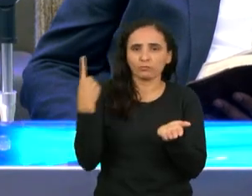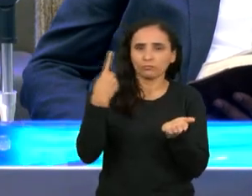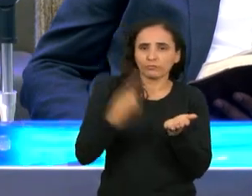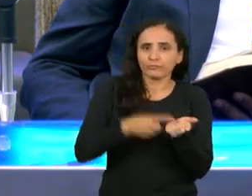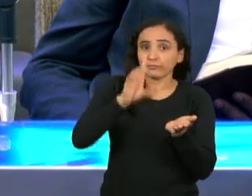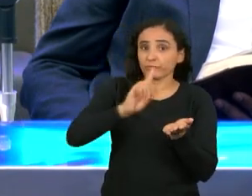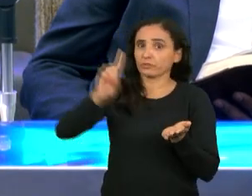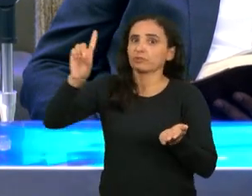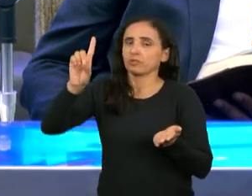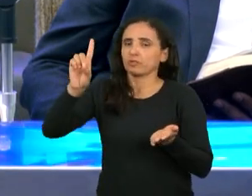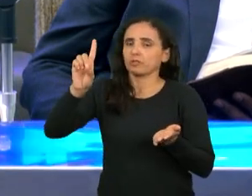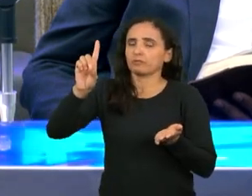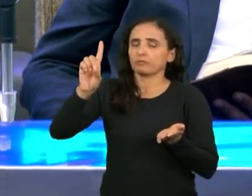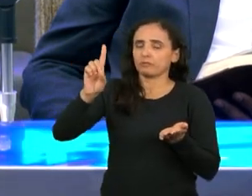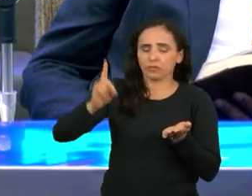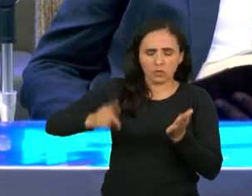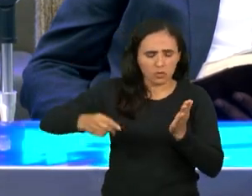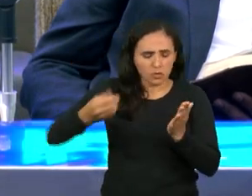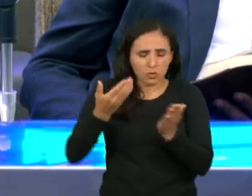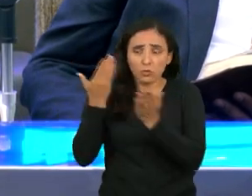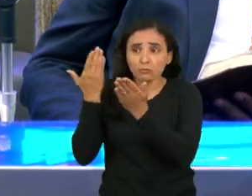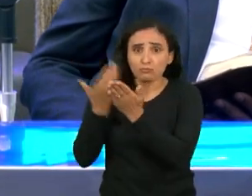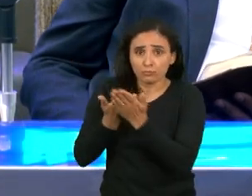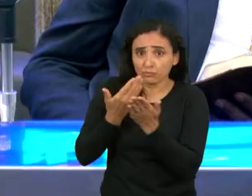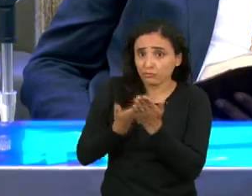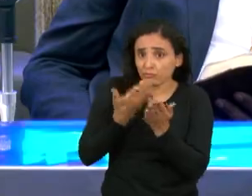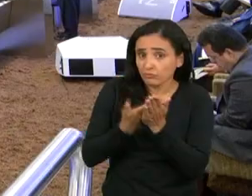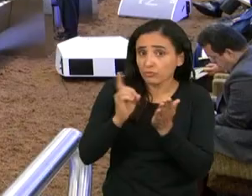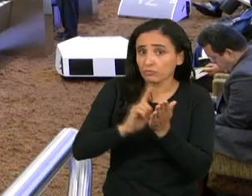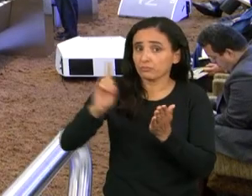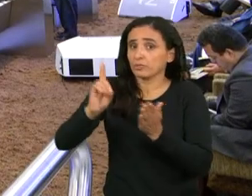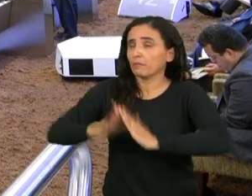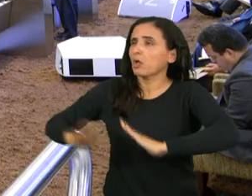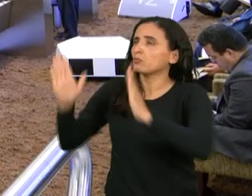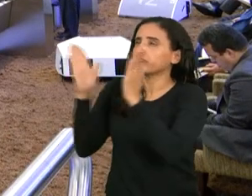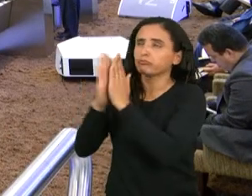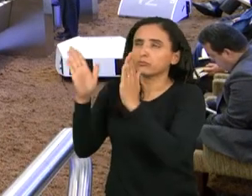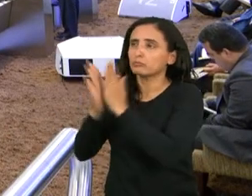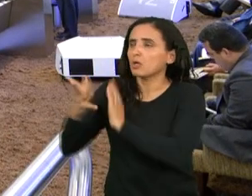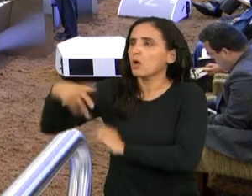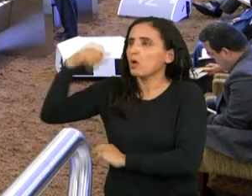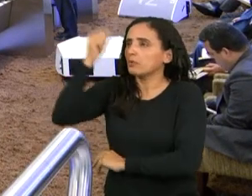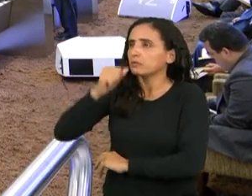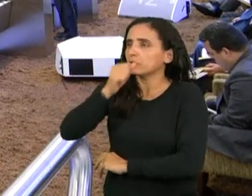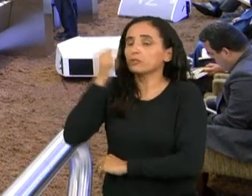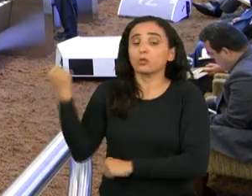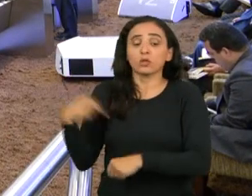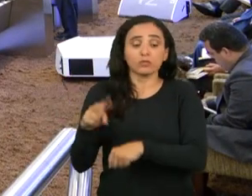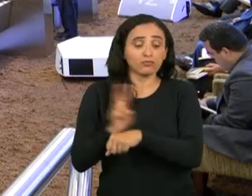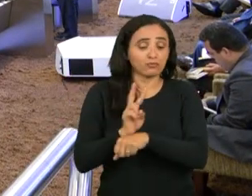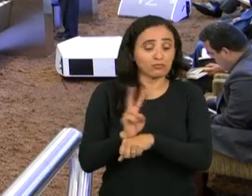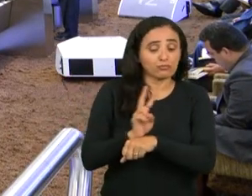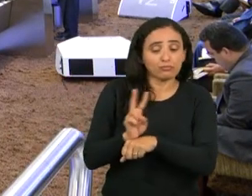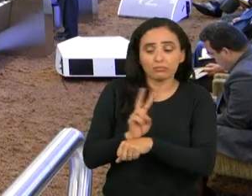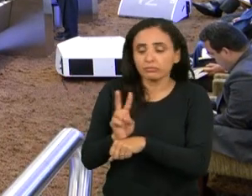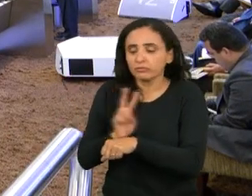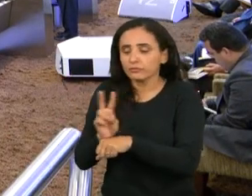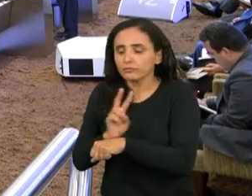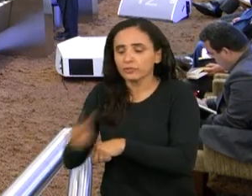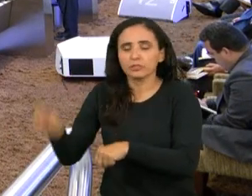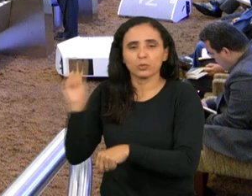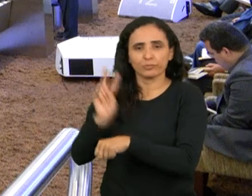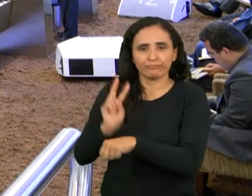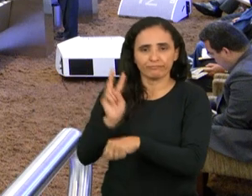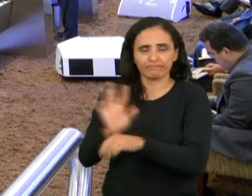devido cuidado de velar de ser um verdadeiro Atalaia e Sentinela da nossa casa porque esta